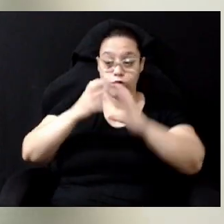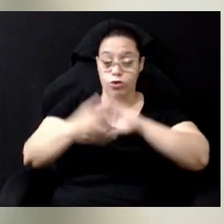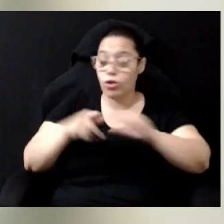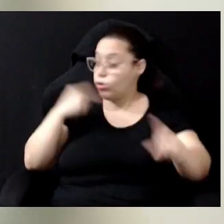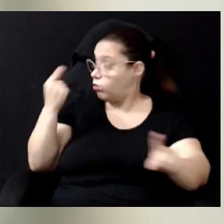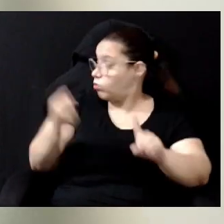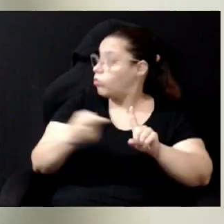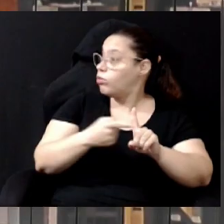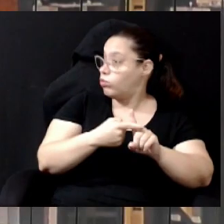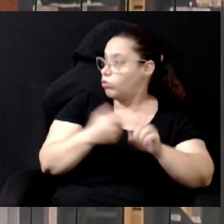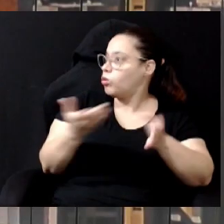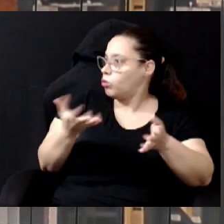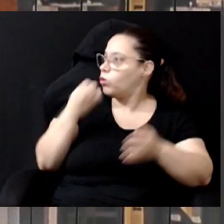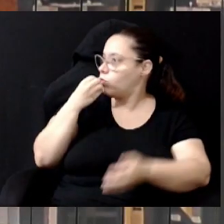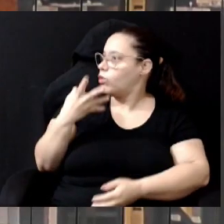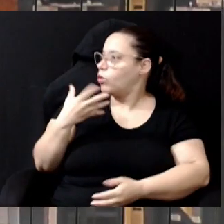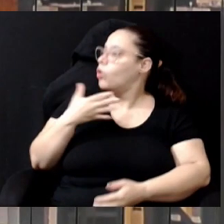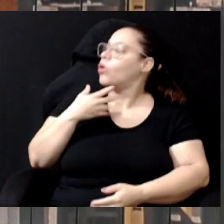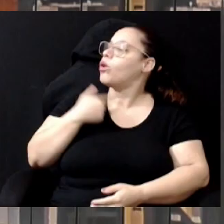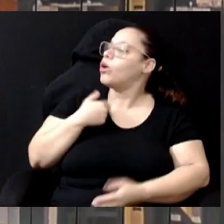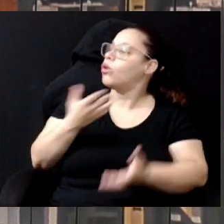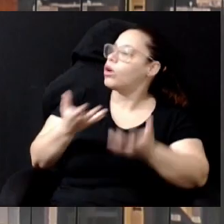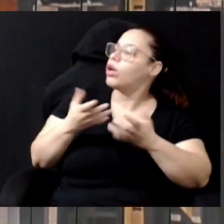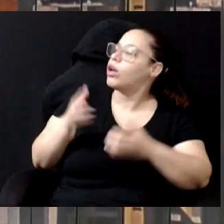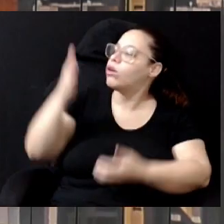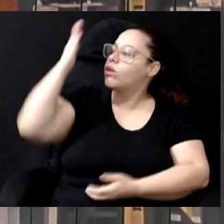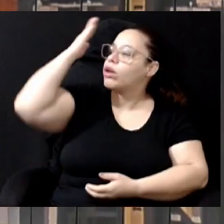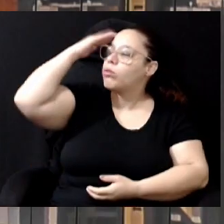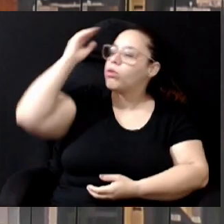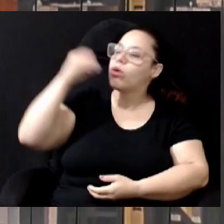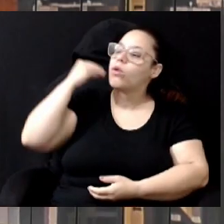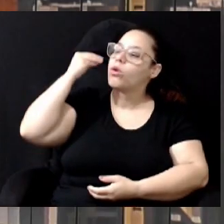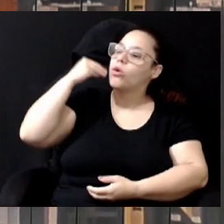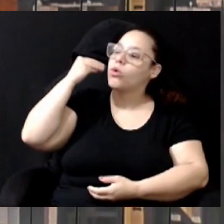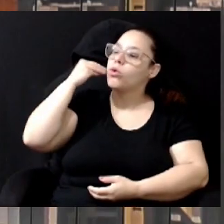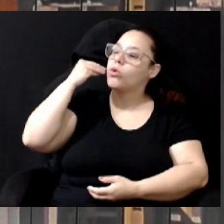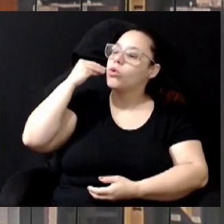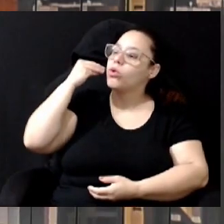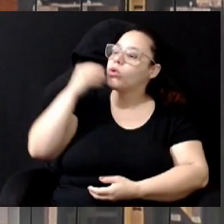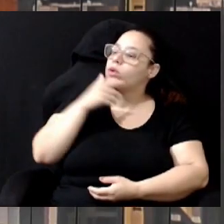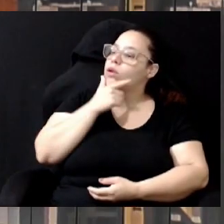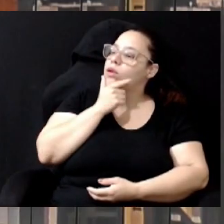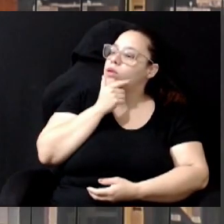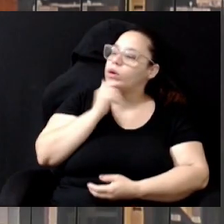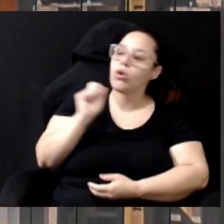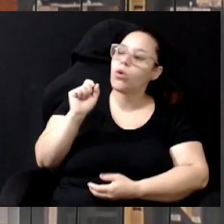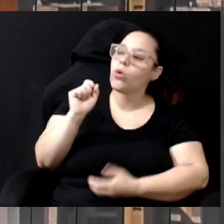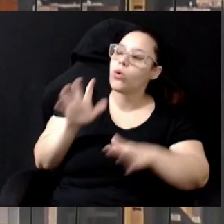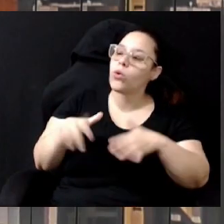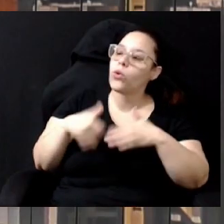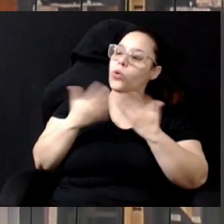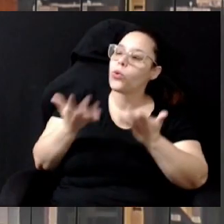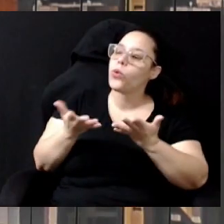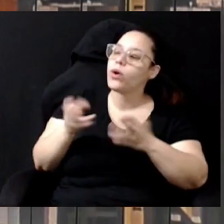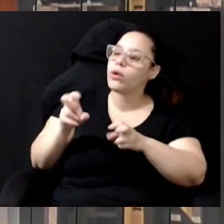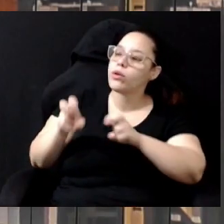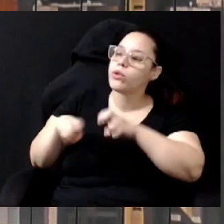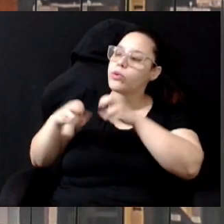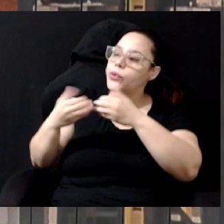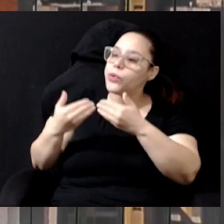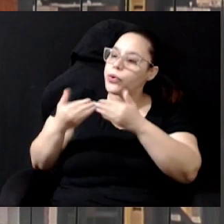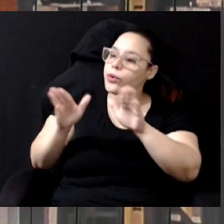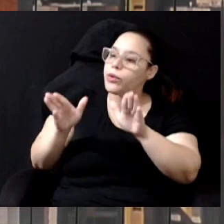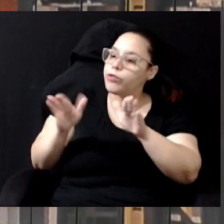muito positivo esse cenário, né? Eu queria saber, da sua experiência, da sua expertise, o quanto que os produtores